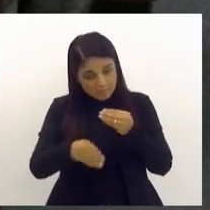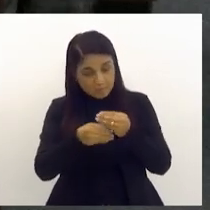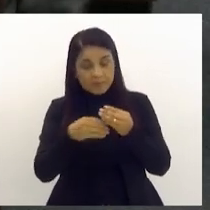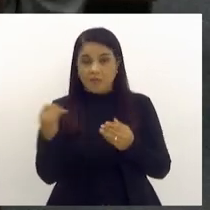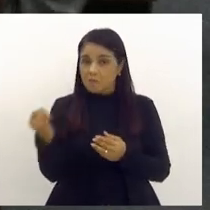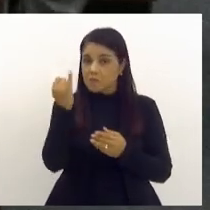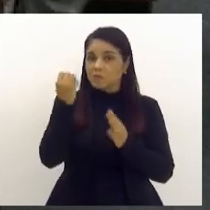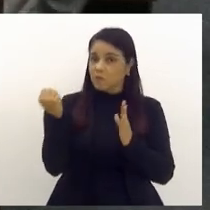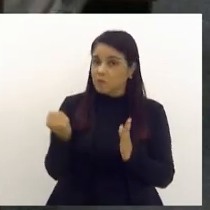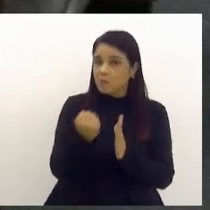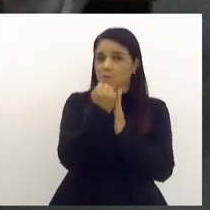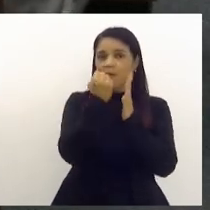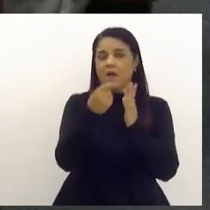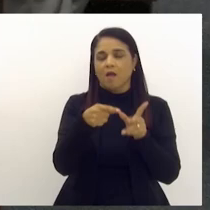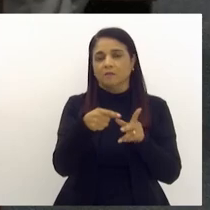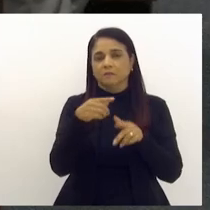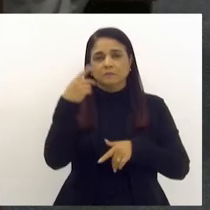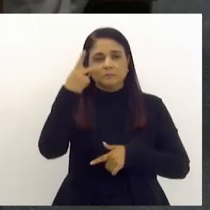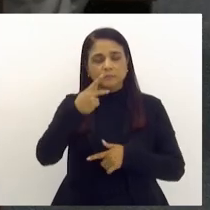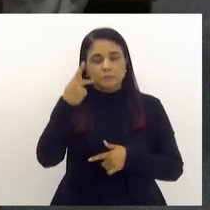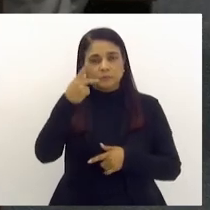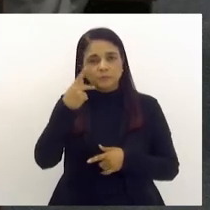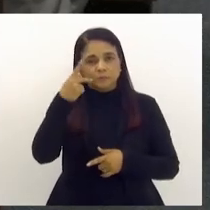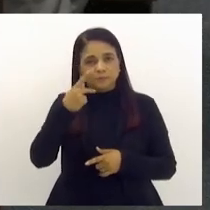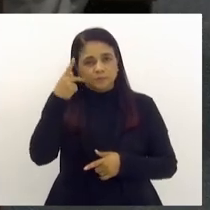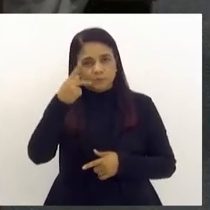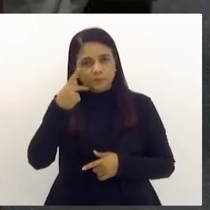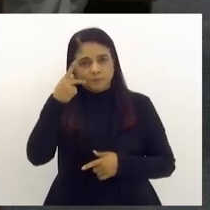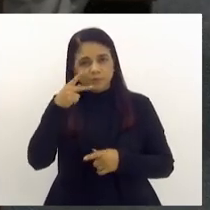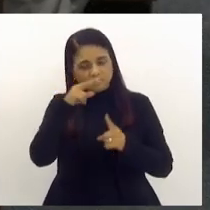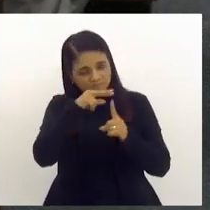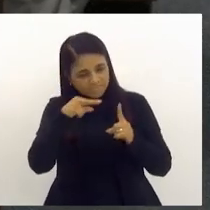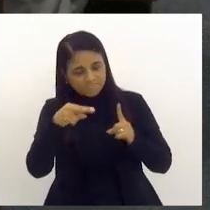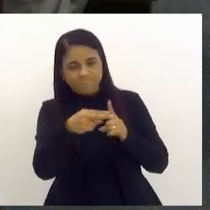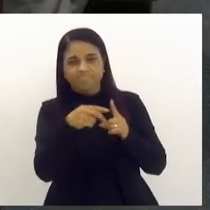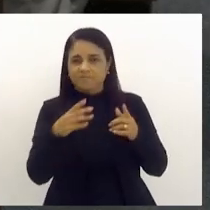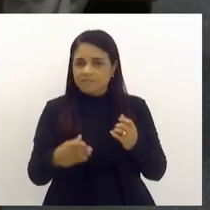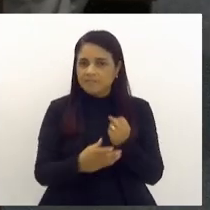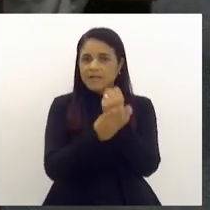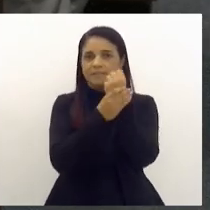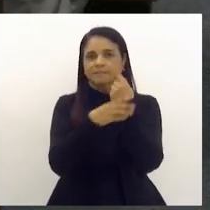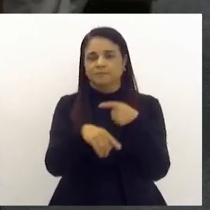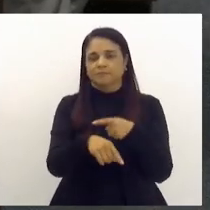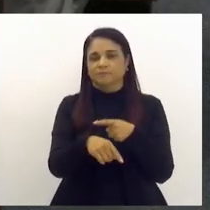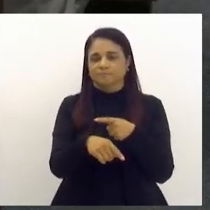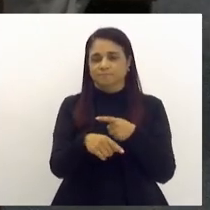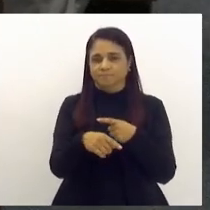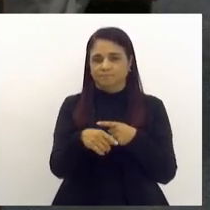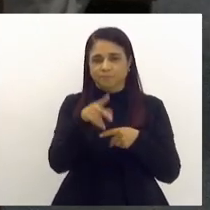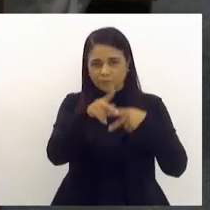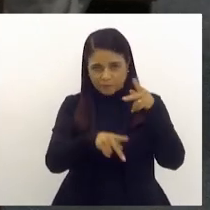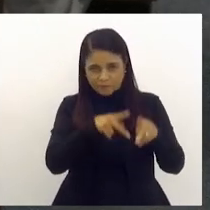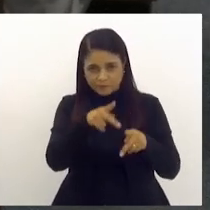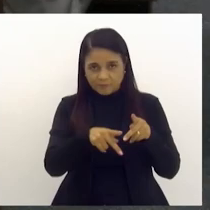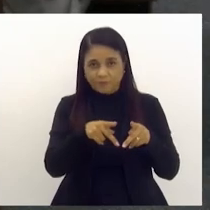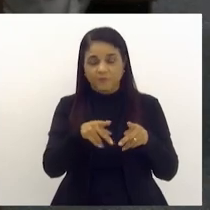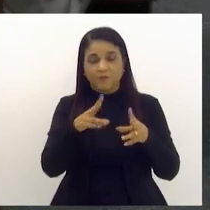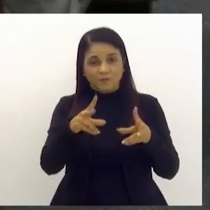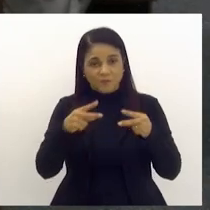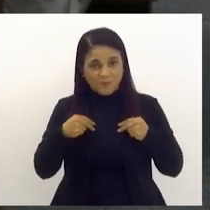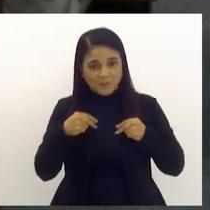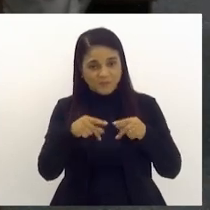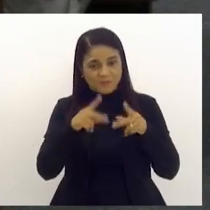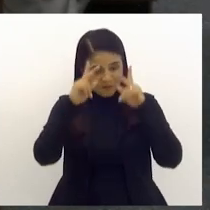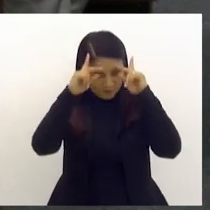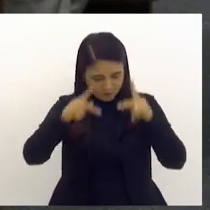importante para o impacto que a política tenta, que essa política de isenção tenta garantir. Então, no mérito, essa Comissão de Direitos Humanos